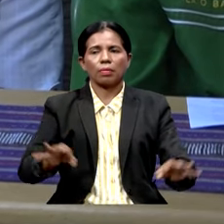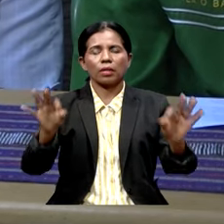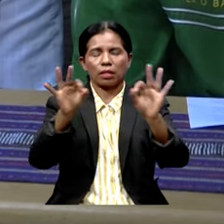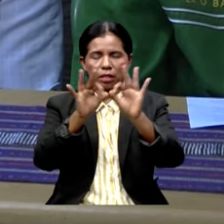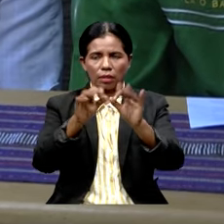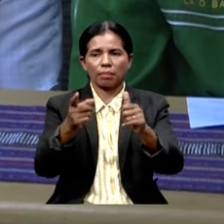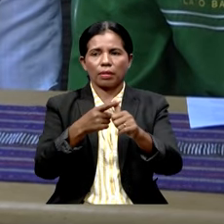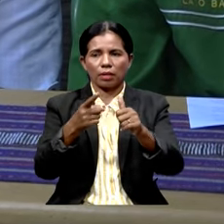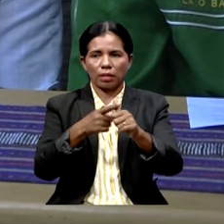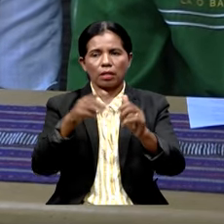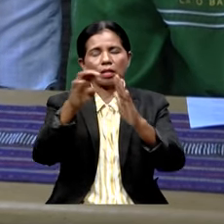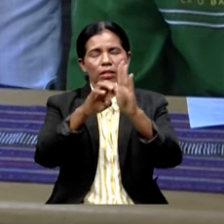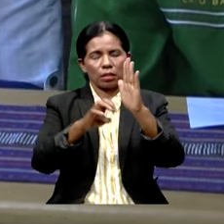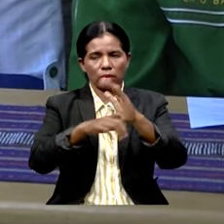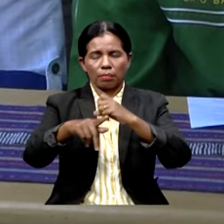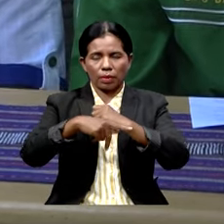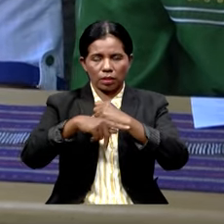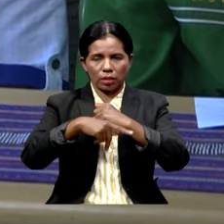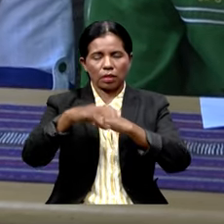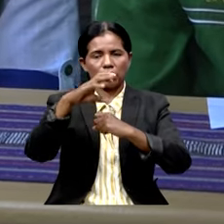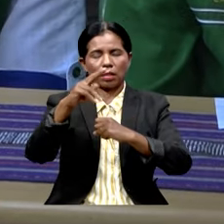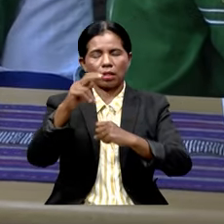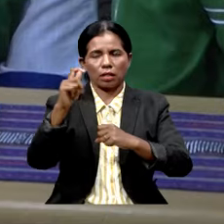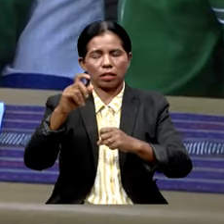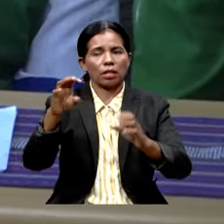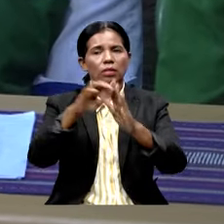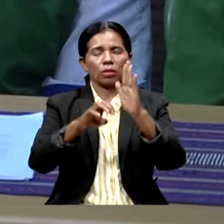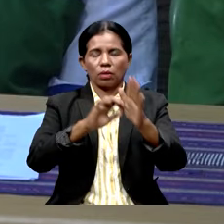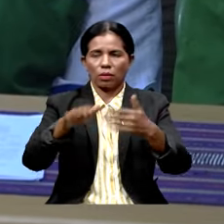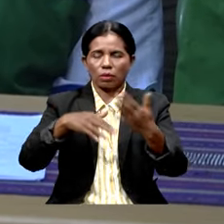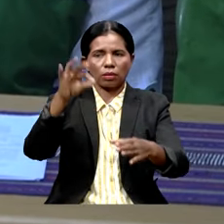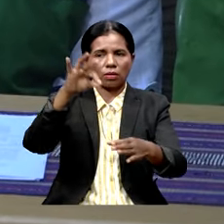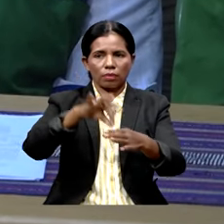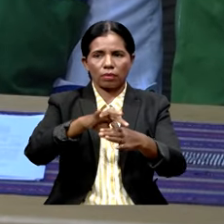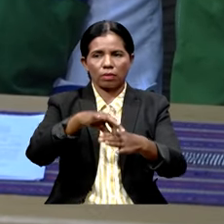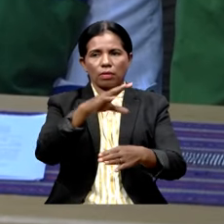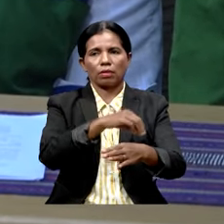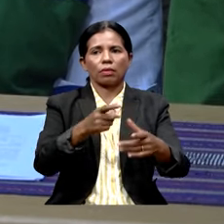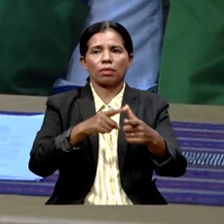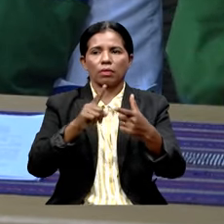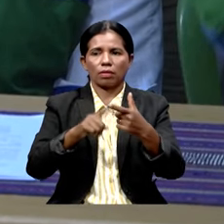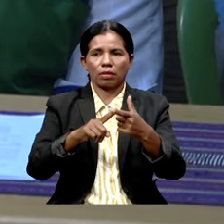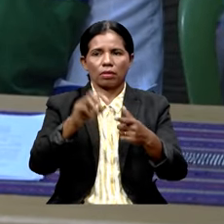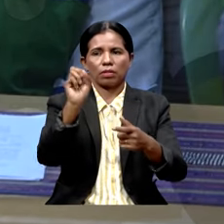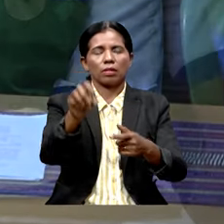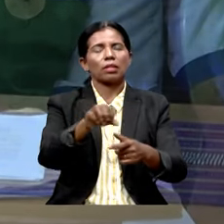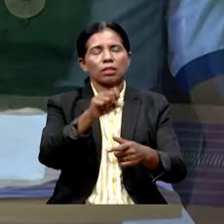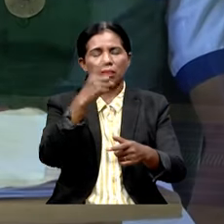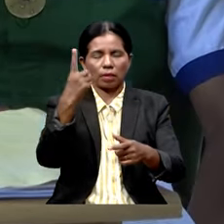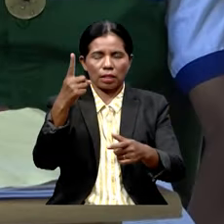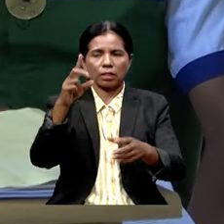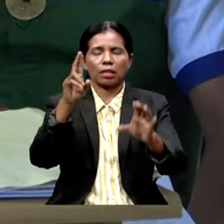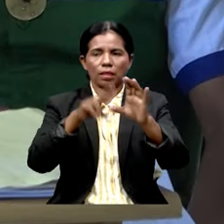manca estrutura partido CNRT se estrutura voto voto vota CNRT retenciona 11 cadeiras